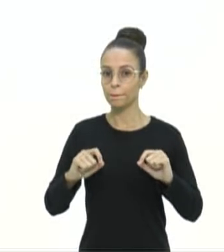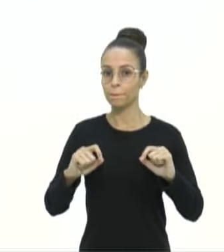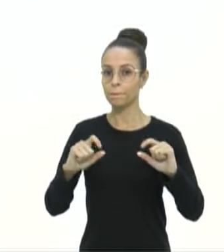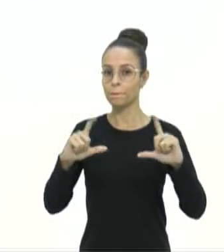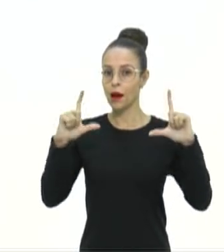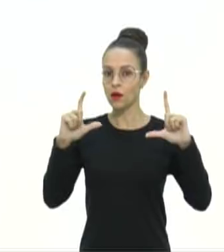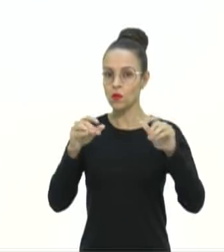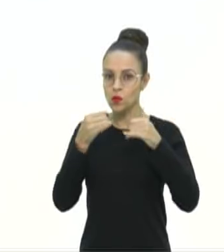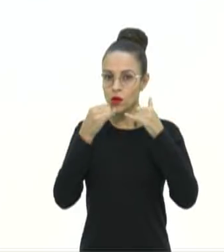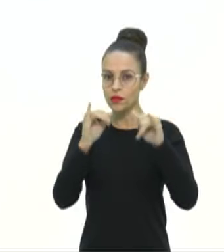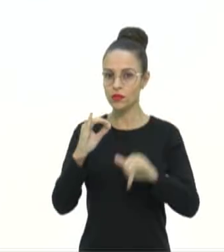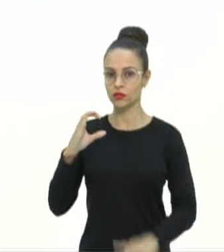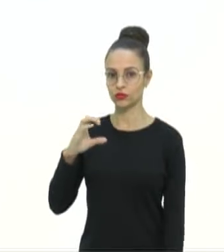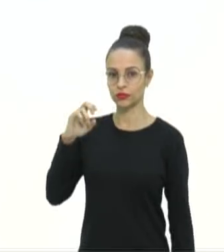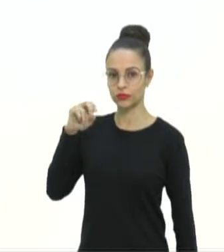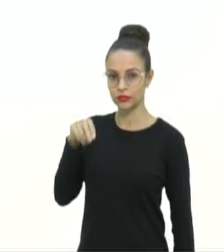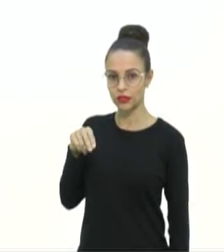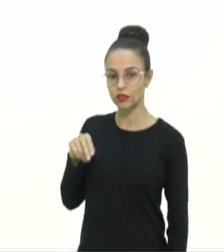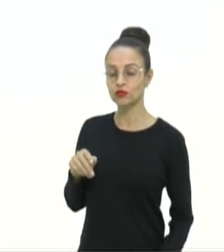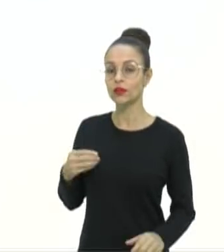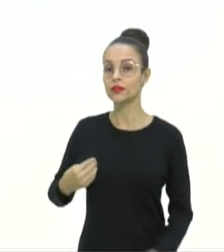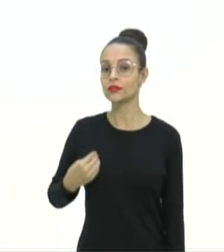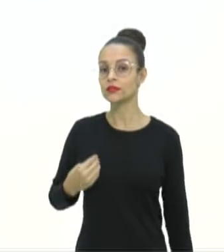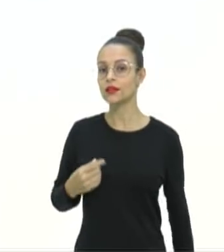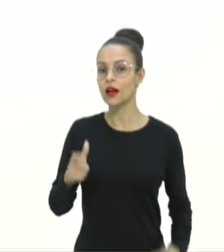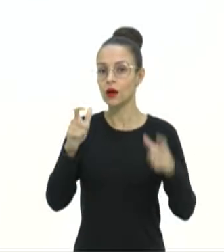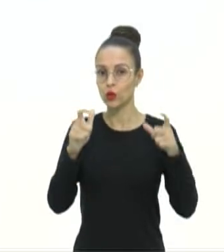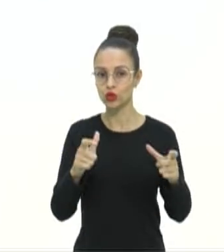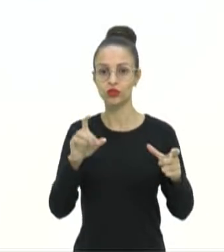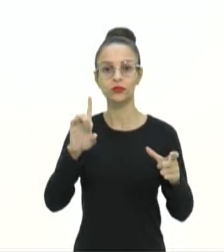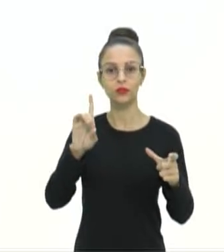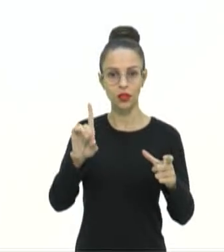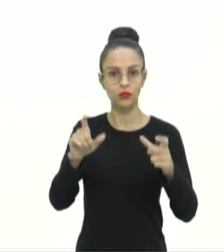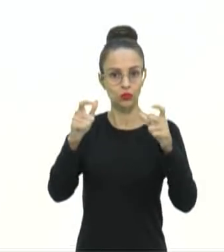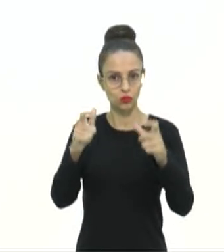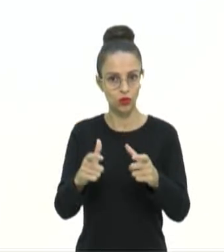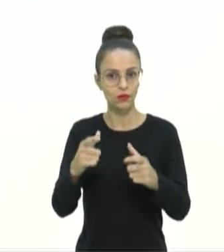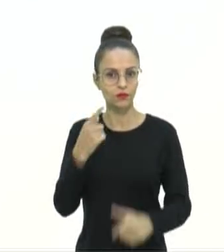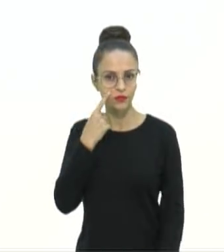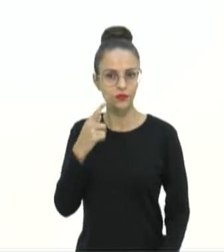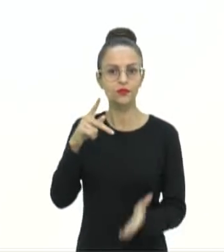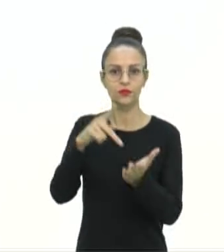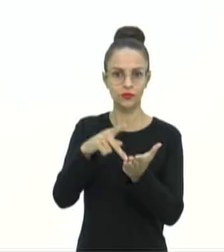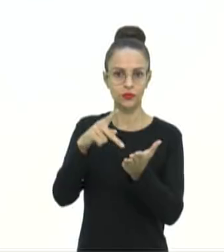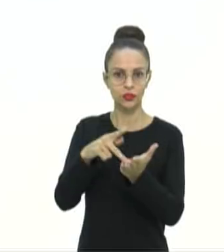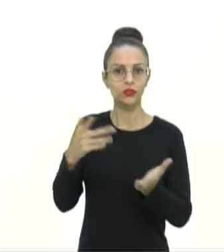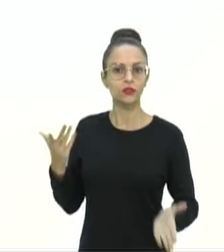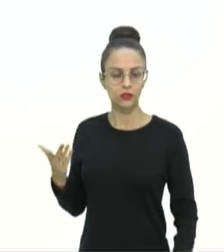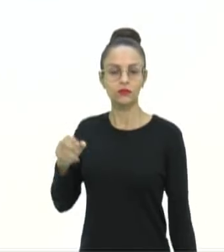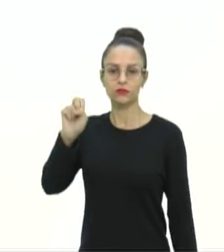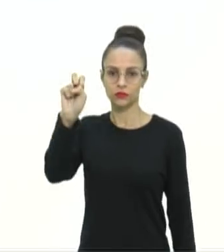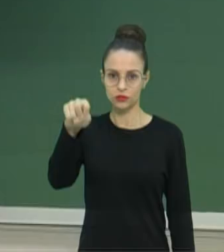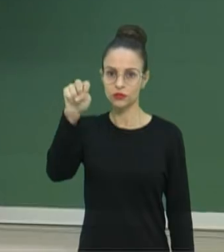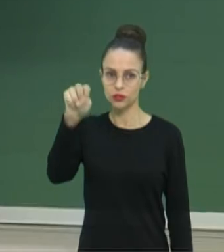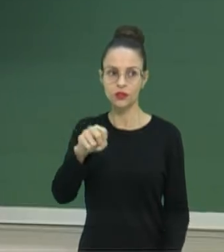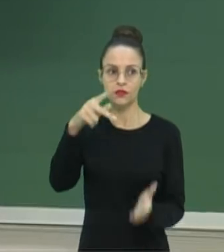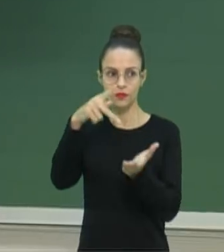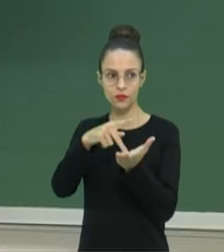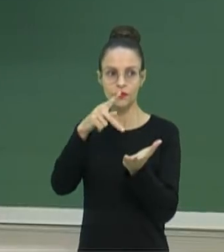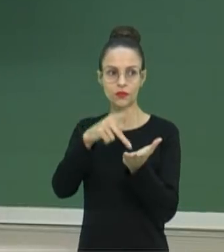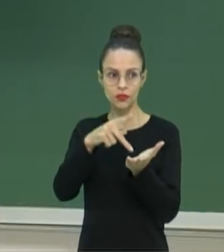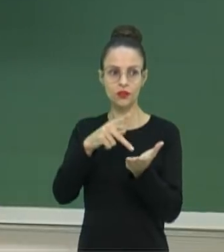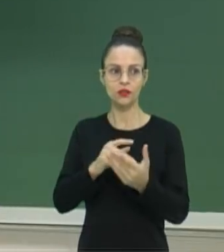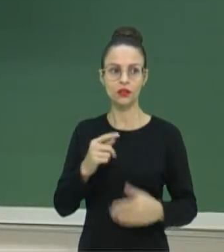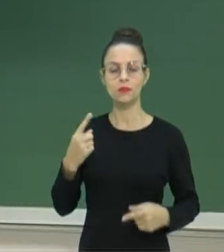atingida pelo carrinho ocorre no ponto D. Será que essa questão é verdadeira? Sim, essa questão você pode marcar como verdadeira,